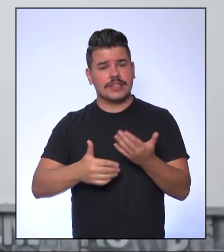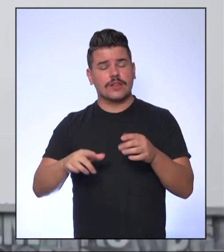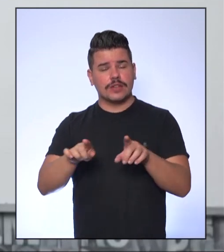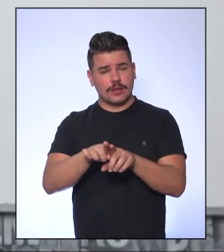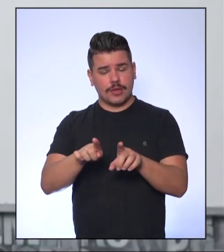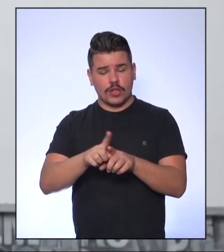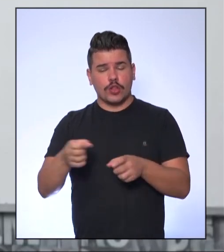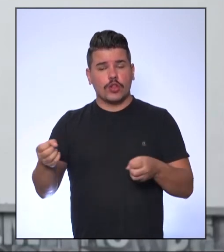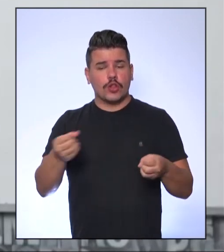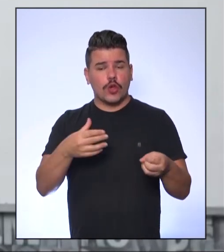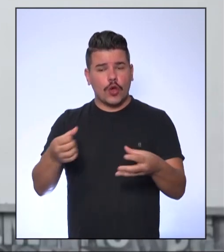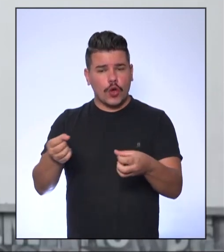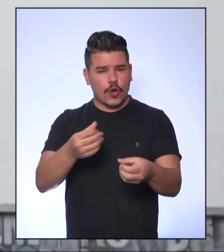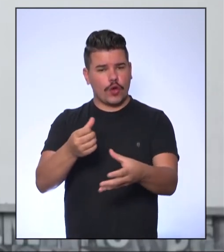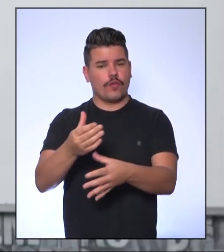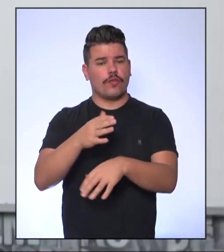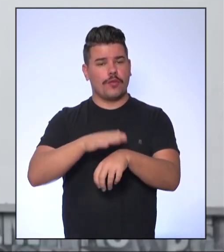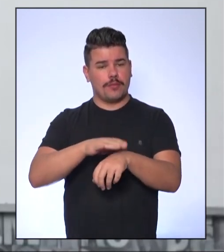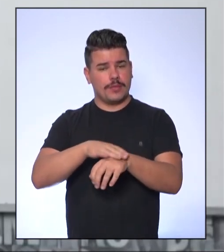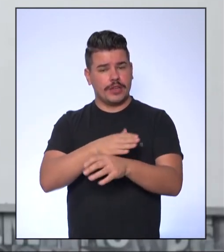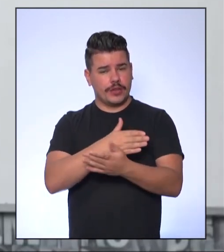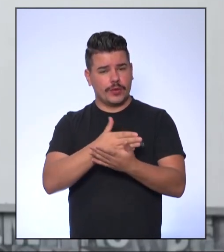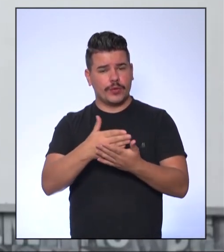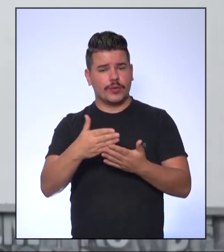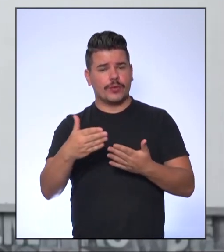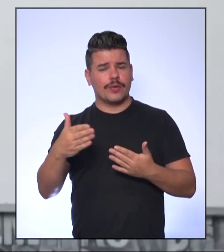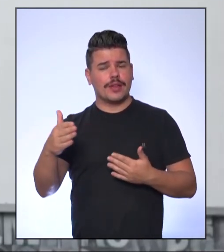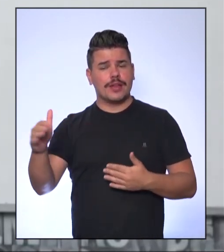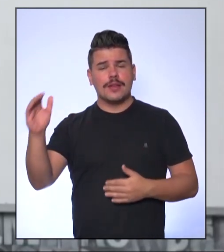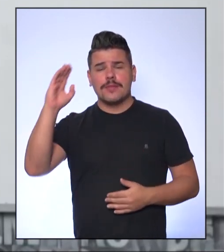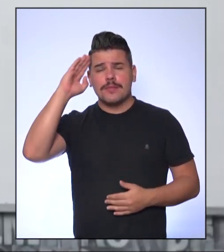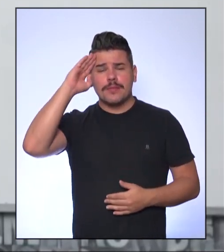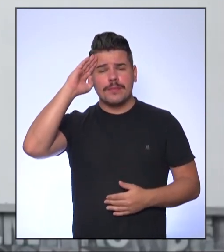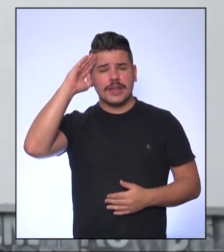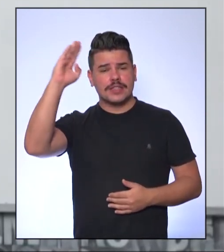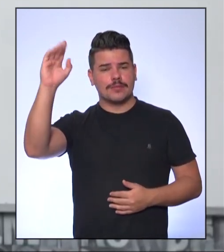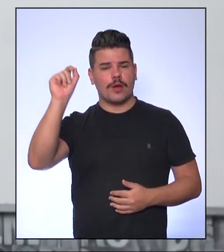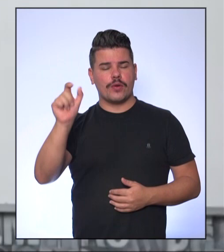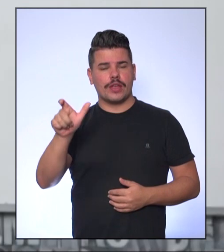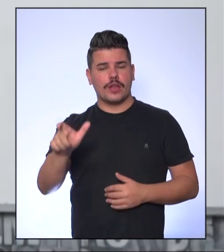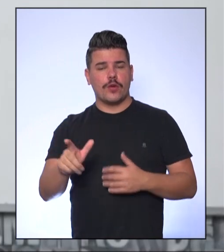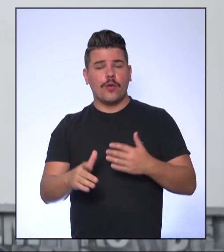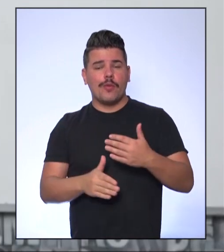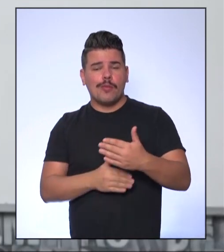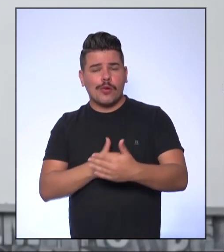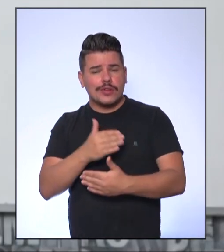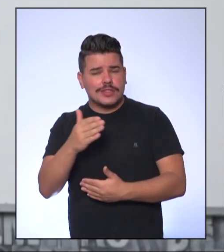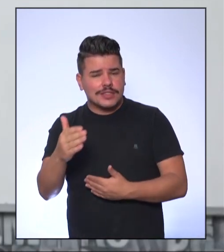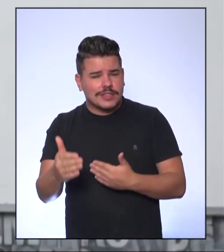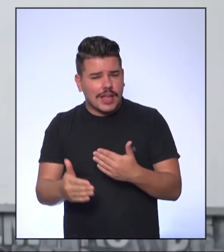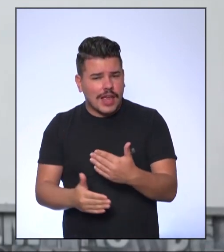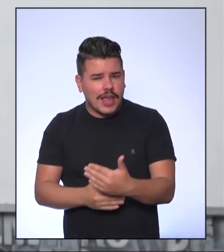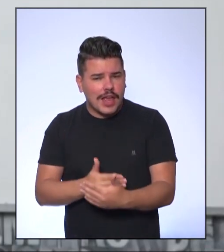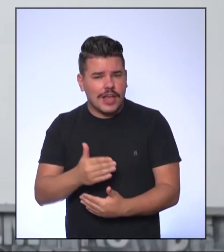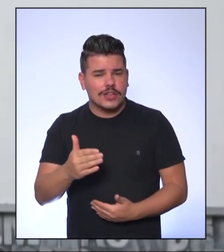reis modernos e, acima de tudo, o processo